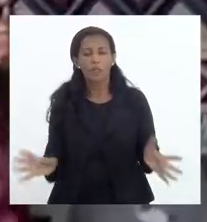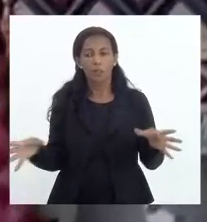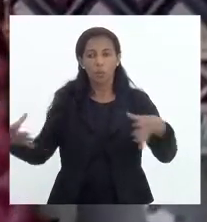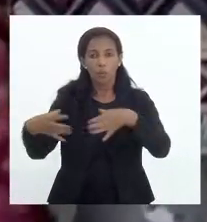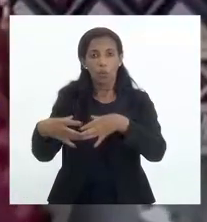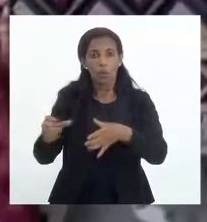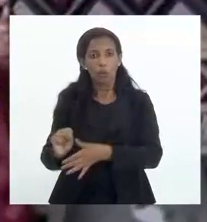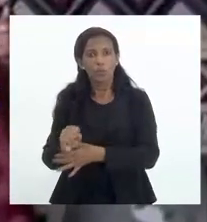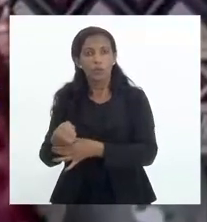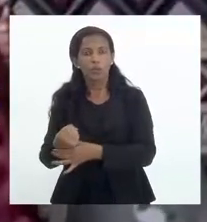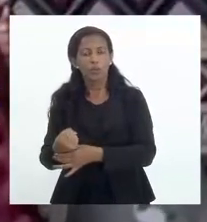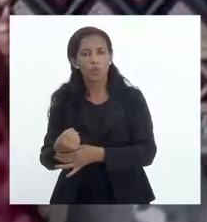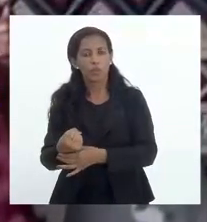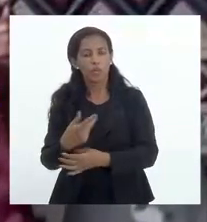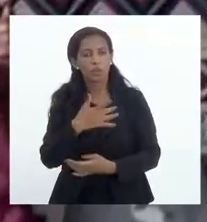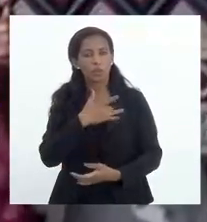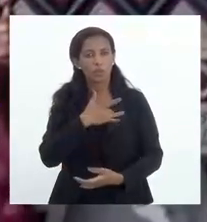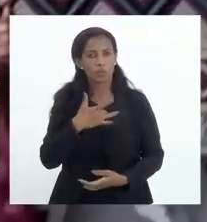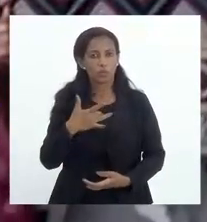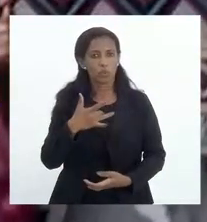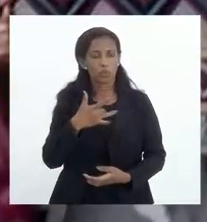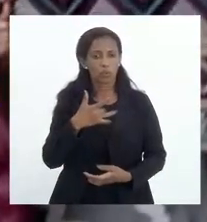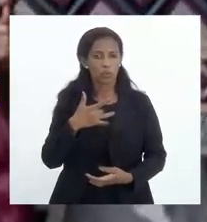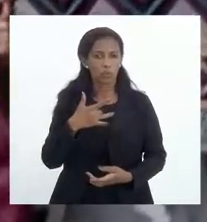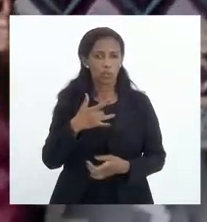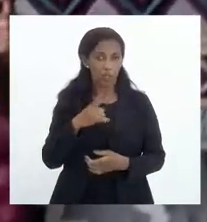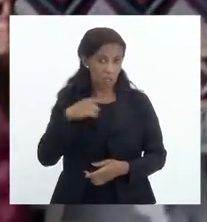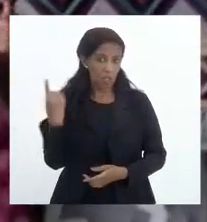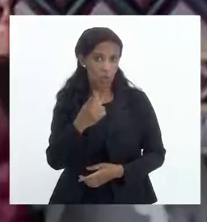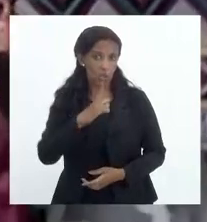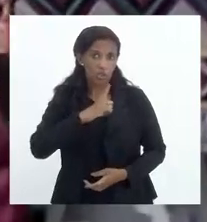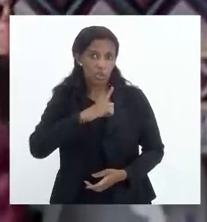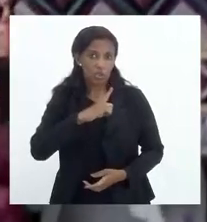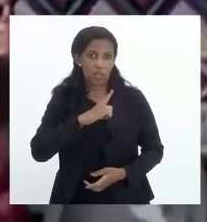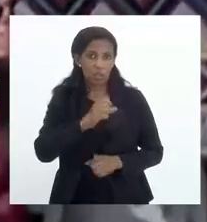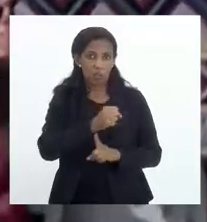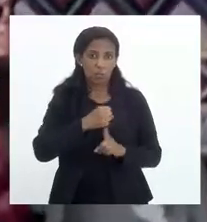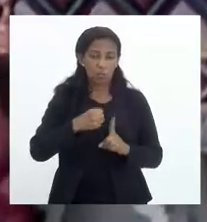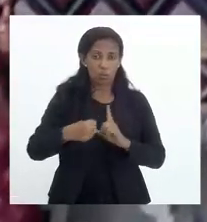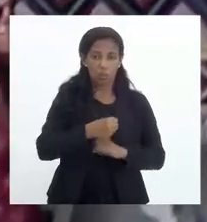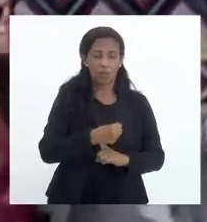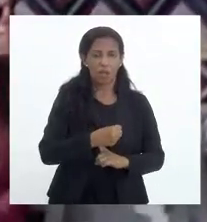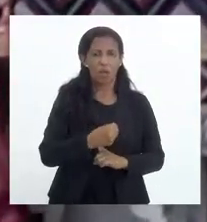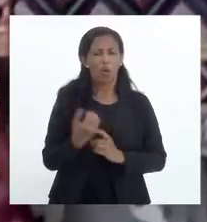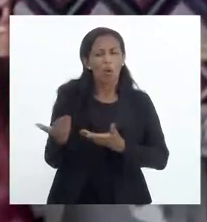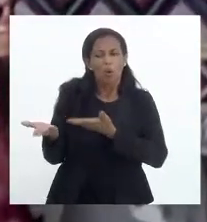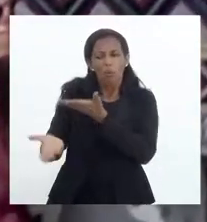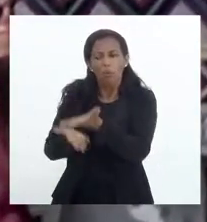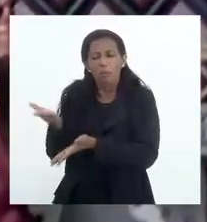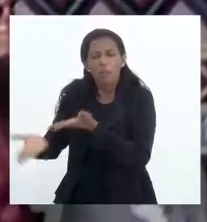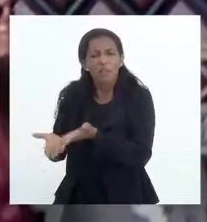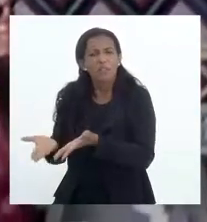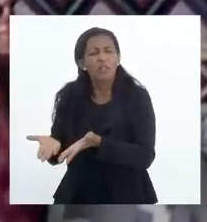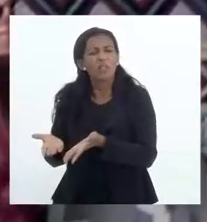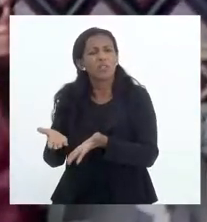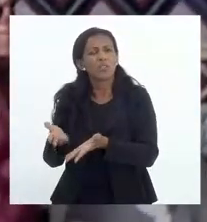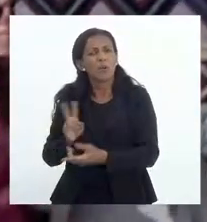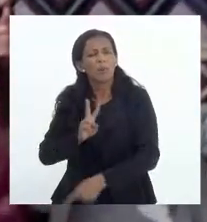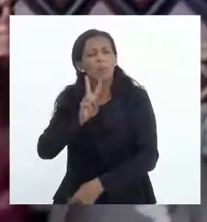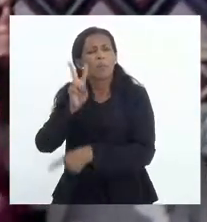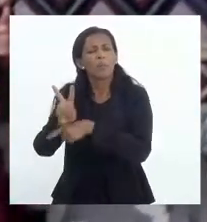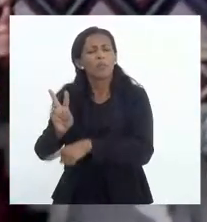da seguridade social que teremos. Então, eu gostaria muito de saber quais são as tratativas para defender o Estado do Rio de Janeiro. Porque